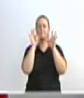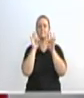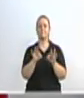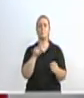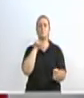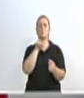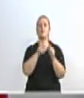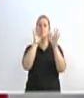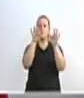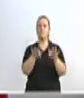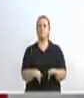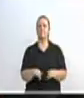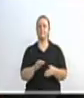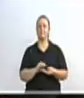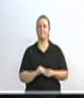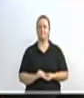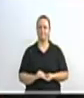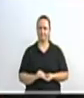isso, senhor presidente.